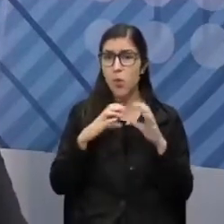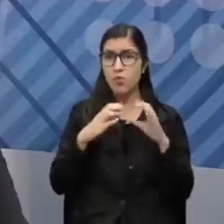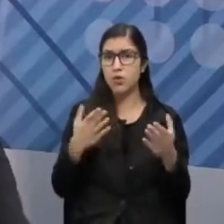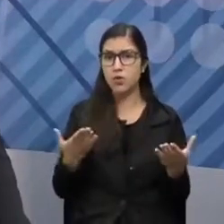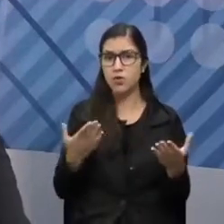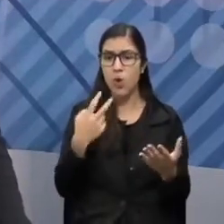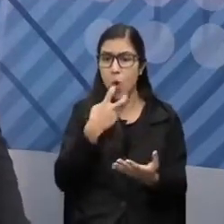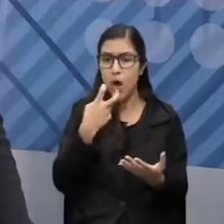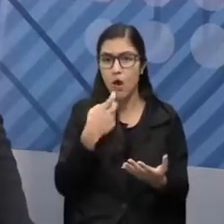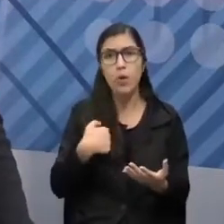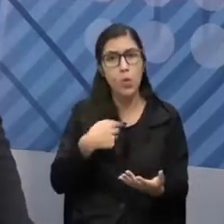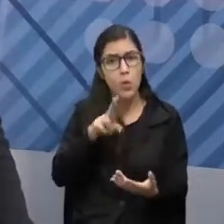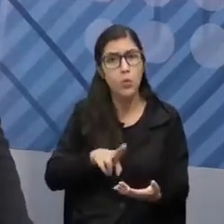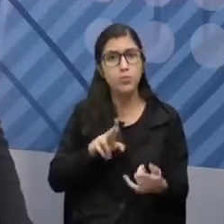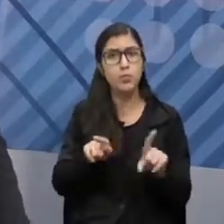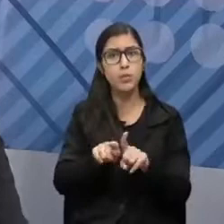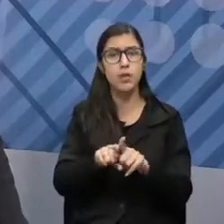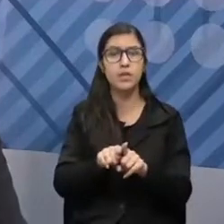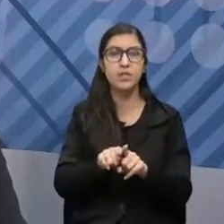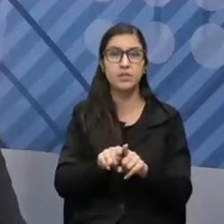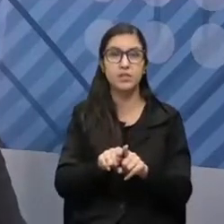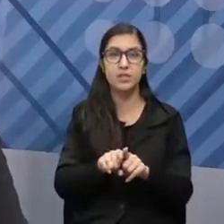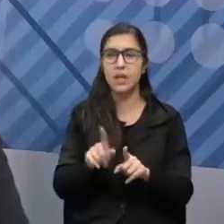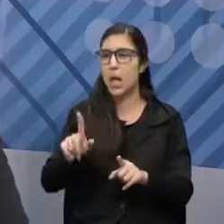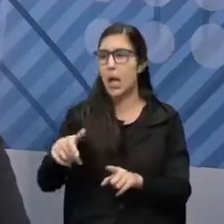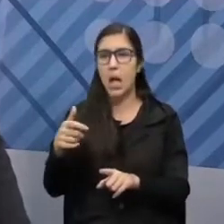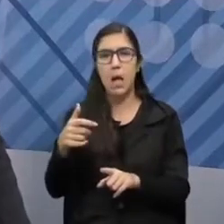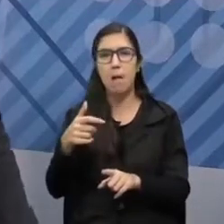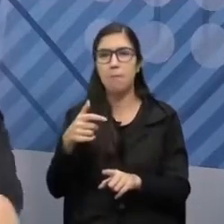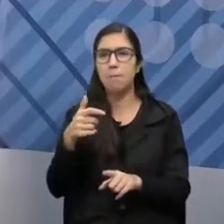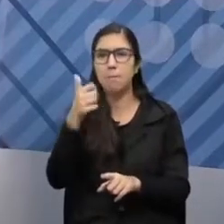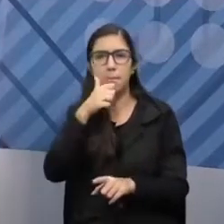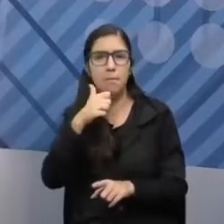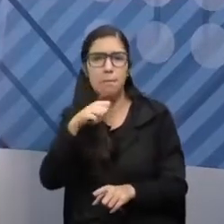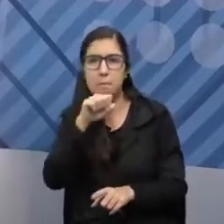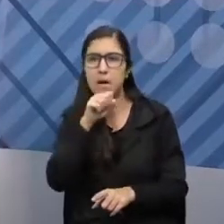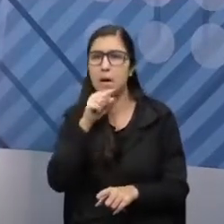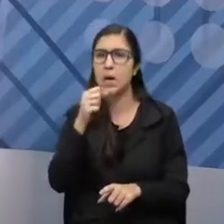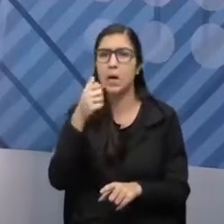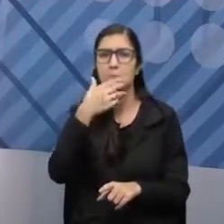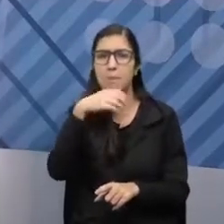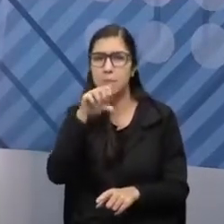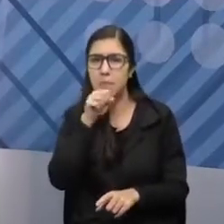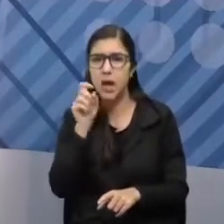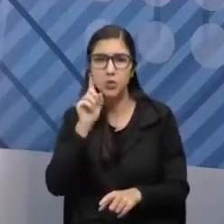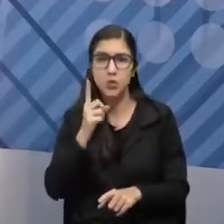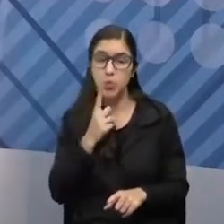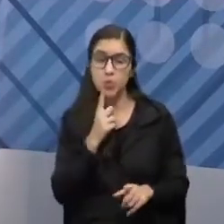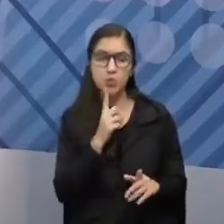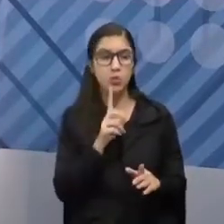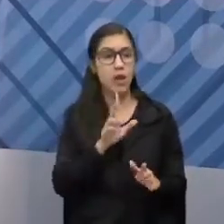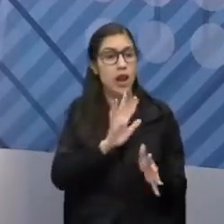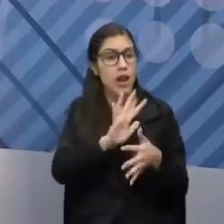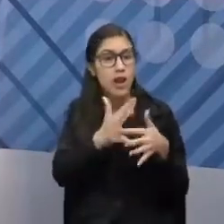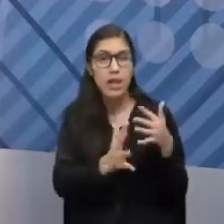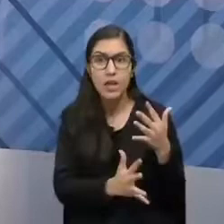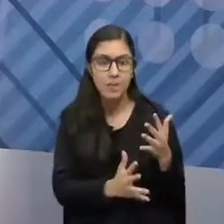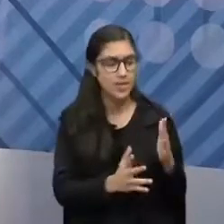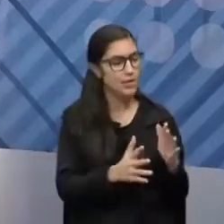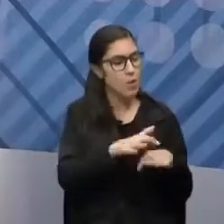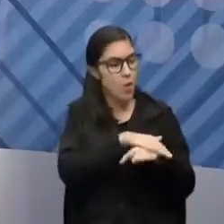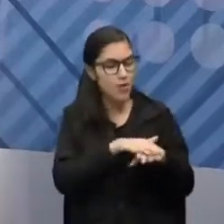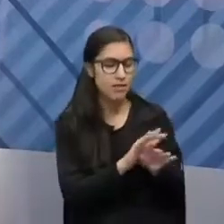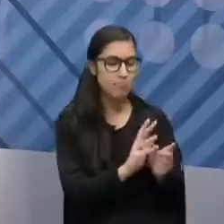fala oral, então eu vou utilizar com a criança. Se é um papai ou uma mamãe surda, a mesma coisa. Vai utilizar libras com a criança o tempo